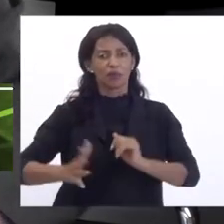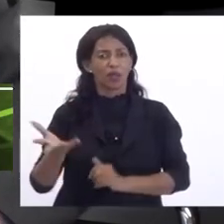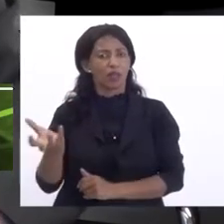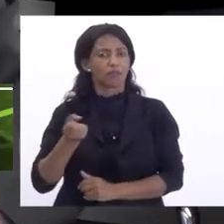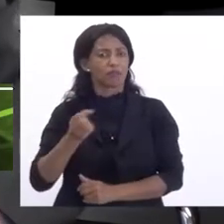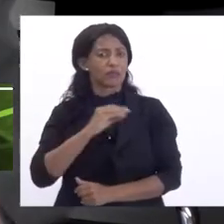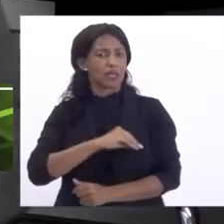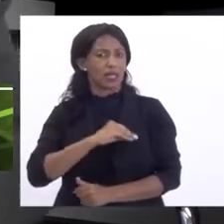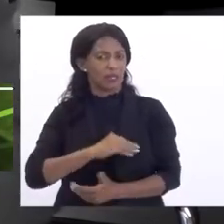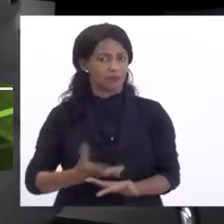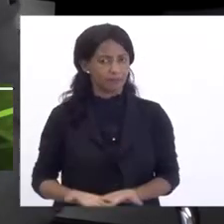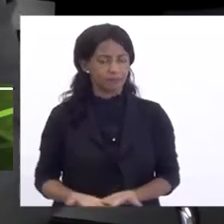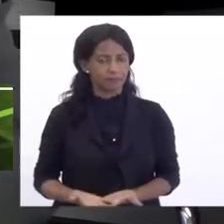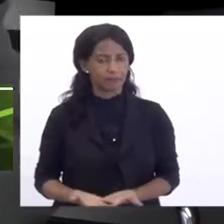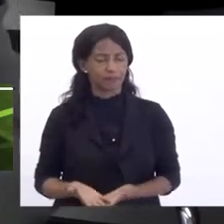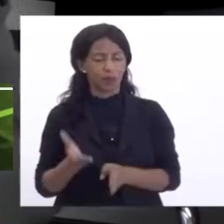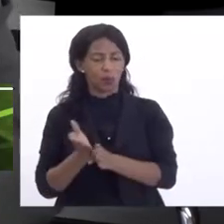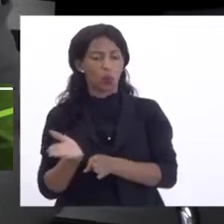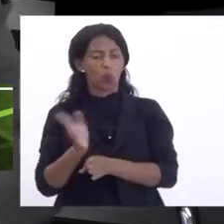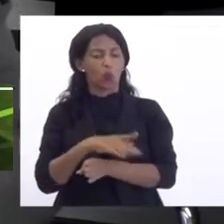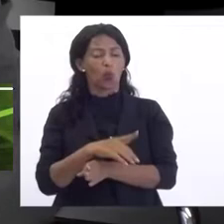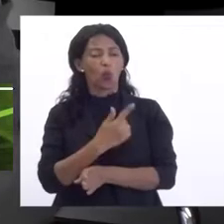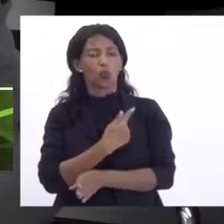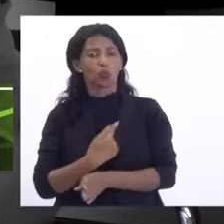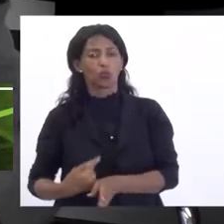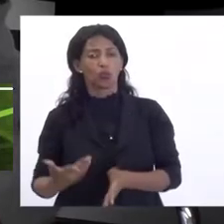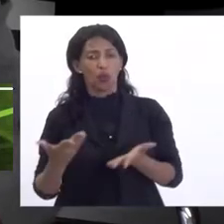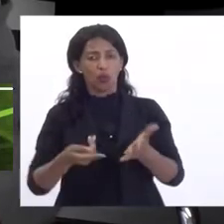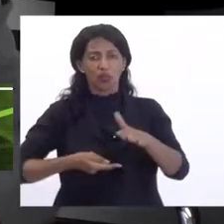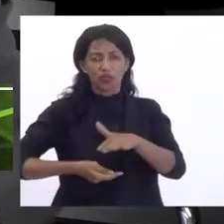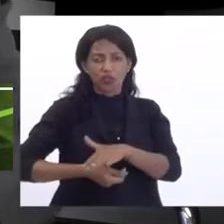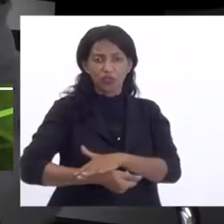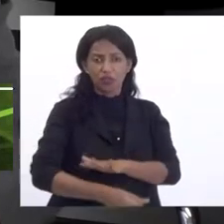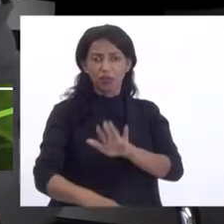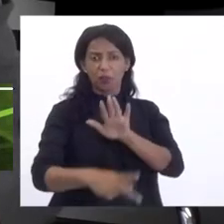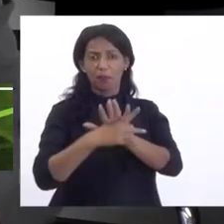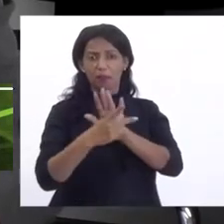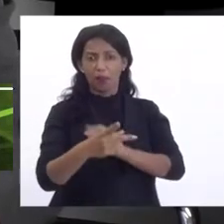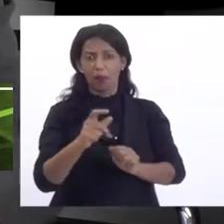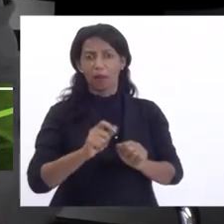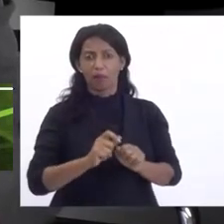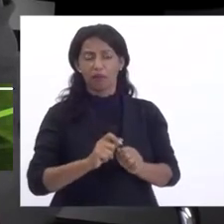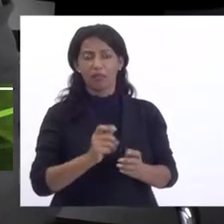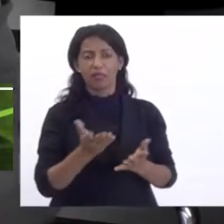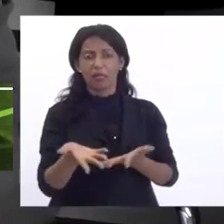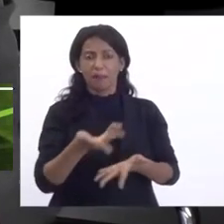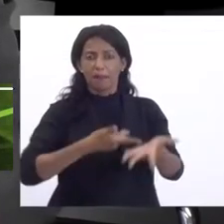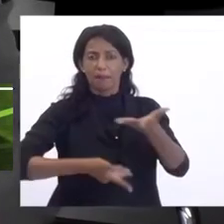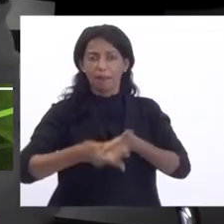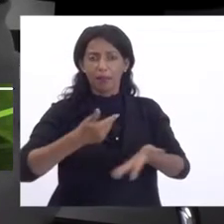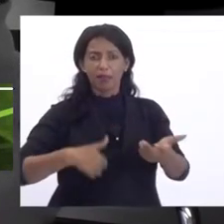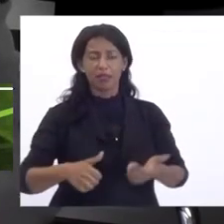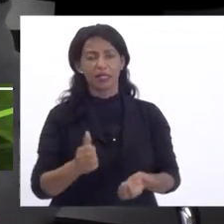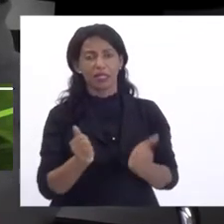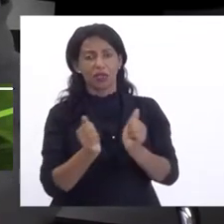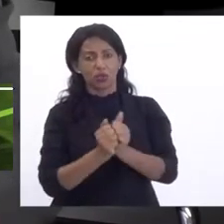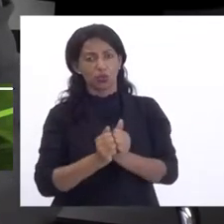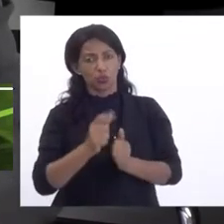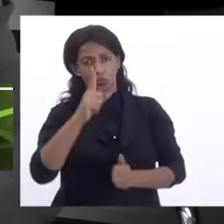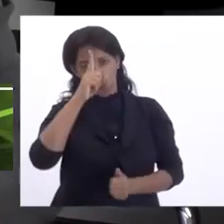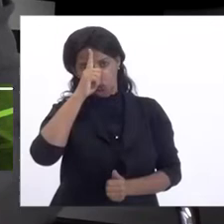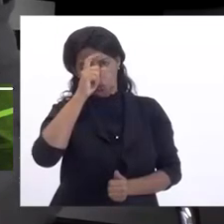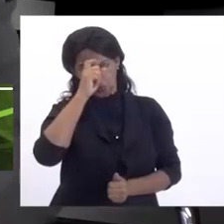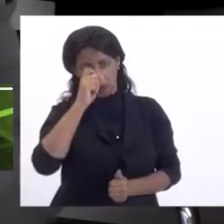receber. De outro, governo, ao invés de investir na rede própria e realizar as parcerias com unidades de saúde e hospitais situados